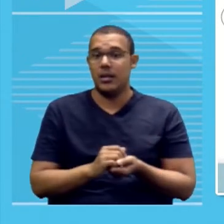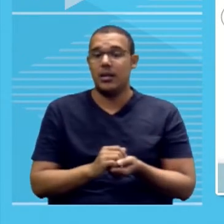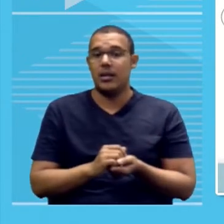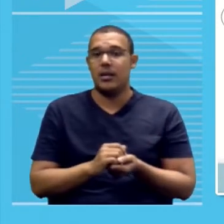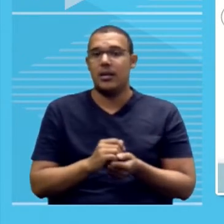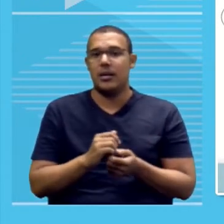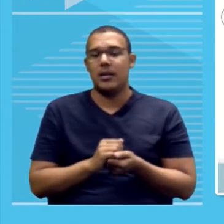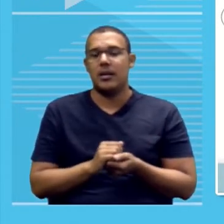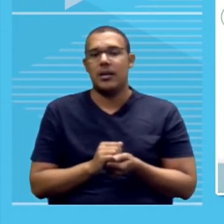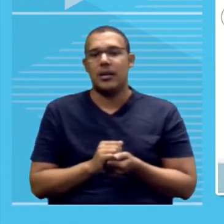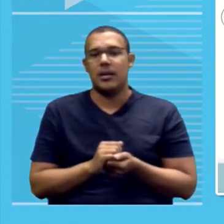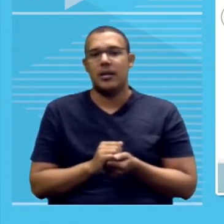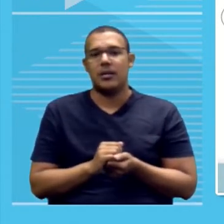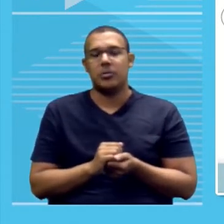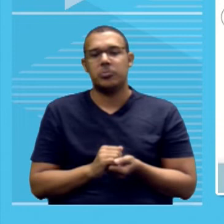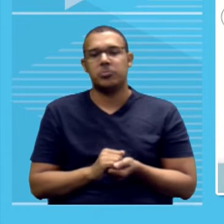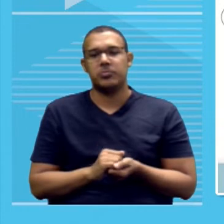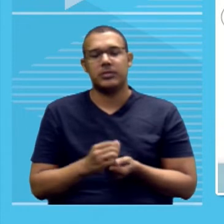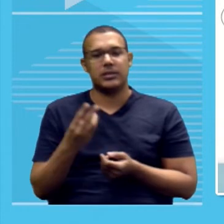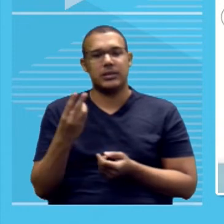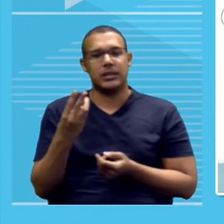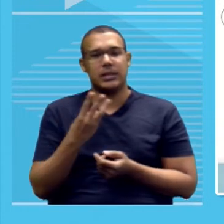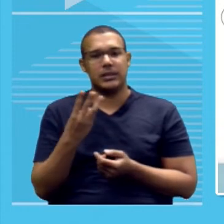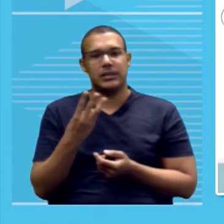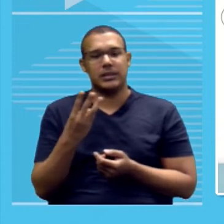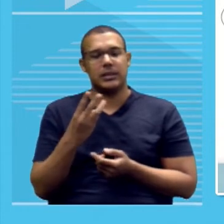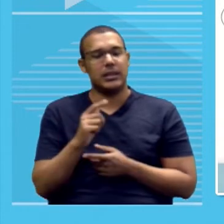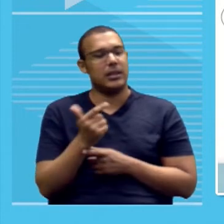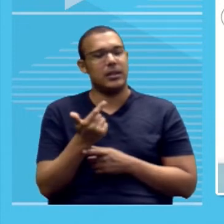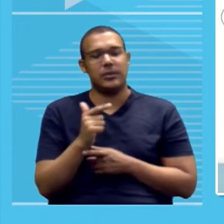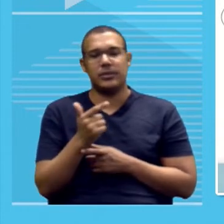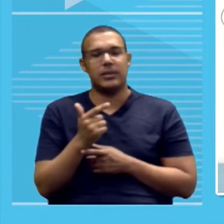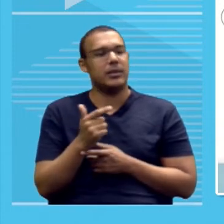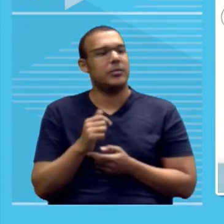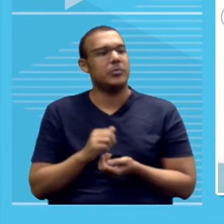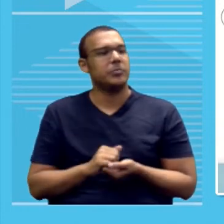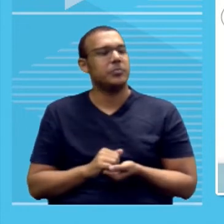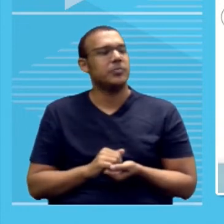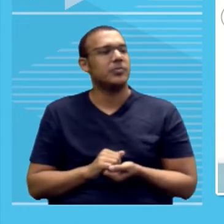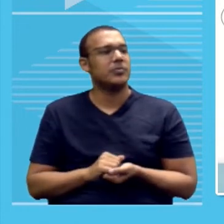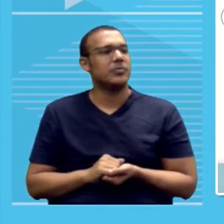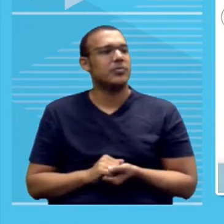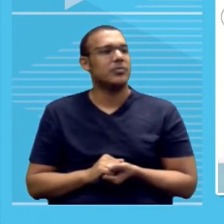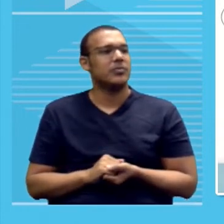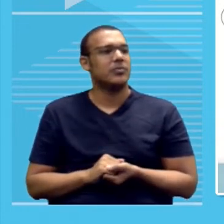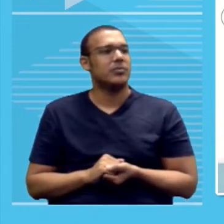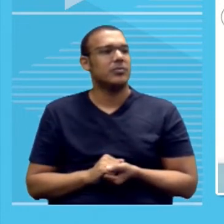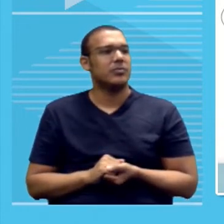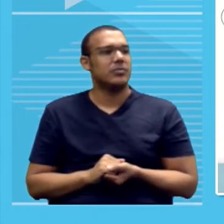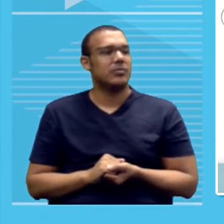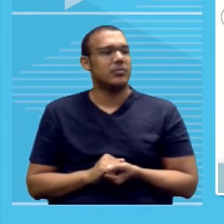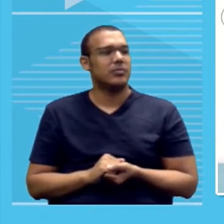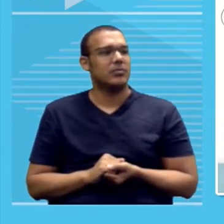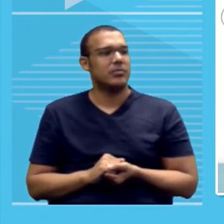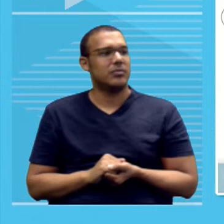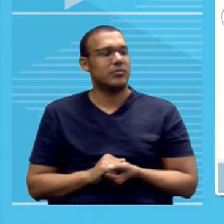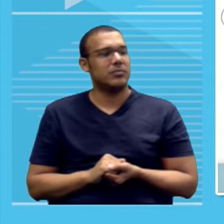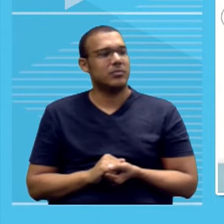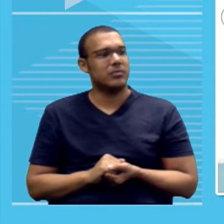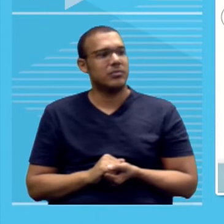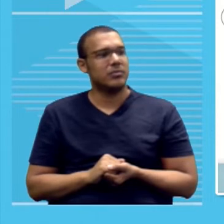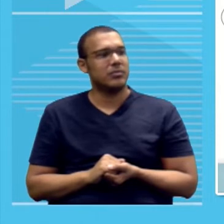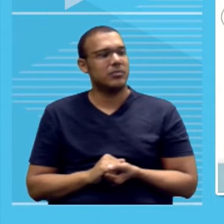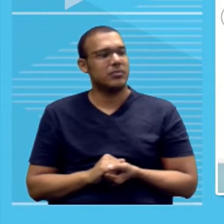humano. E a lâmpada de LED também não contém mercúrio. Então, você tem aí, ó, um ponto para ela também, um ponto aqui